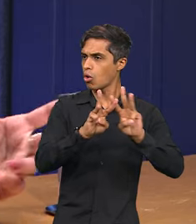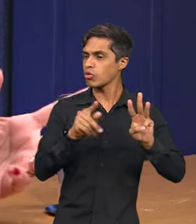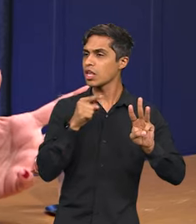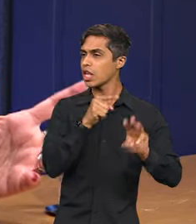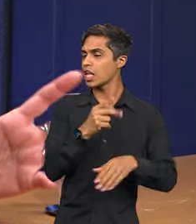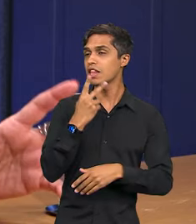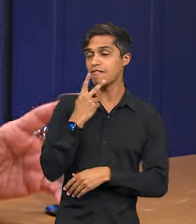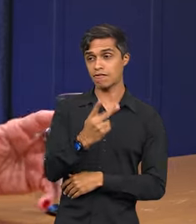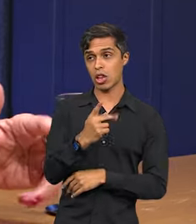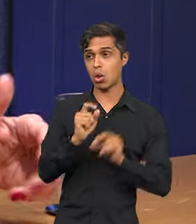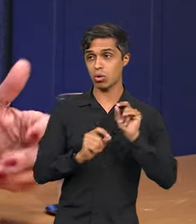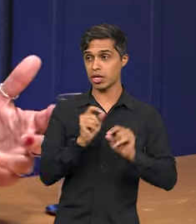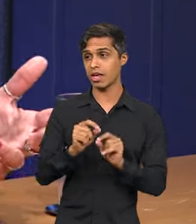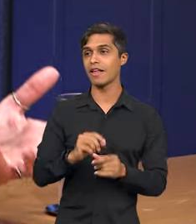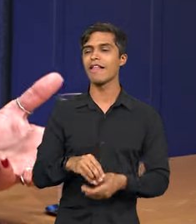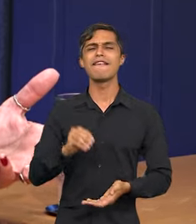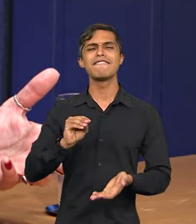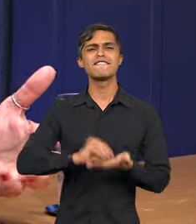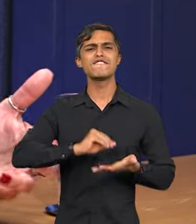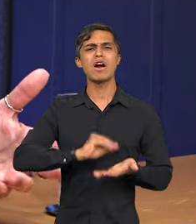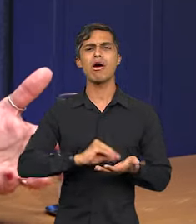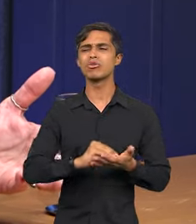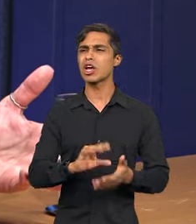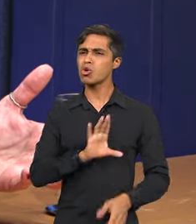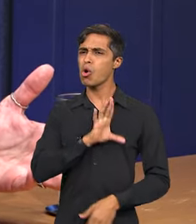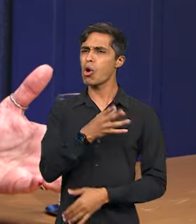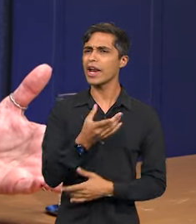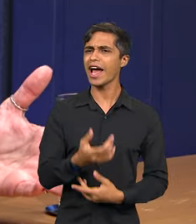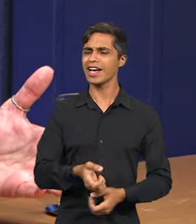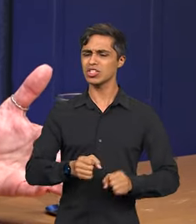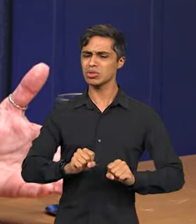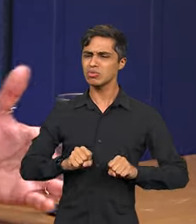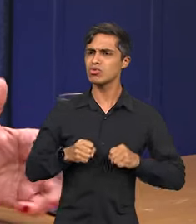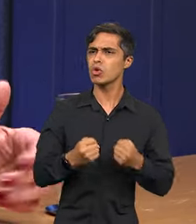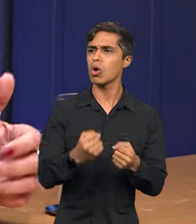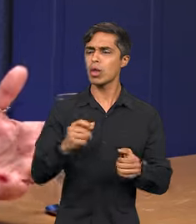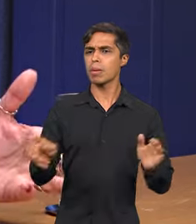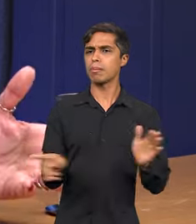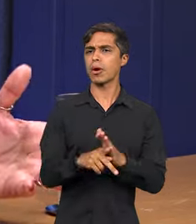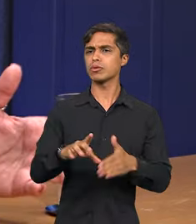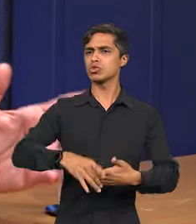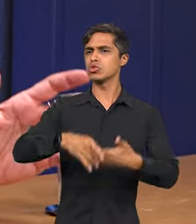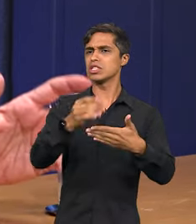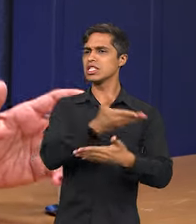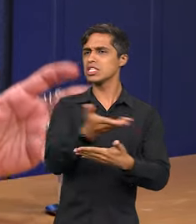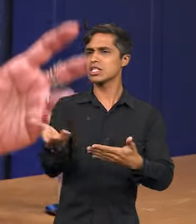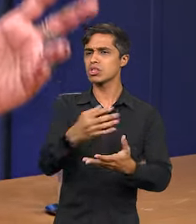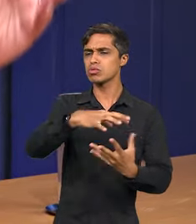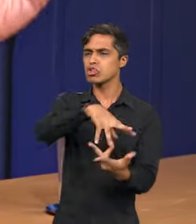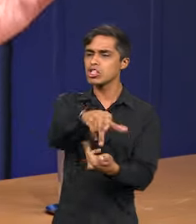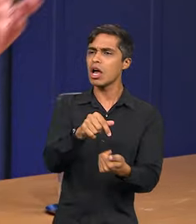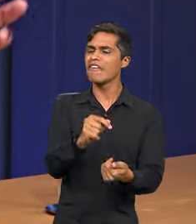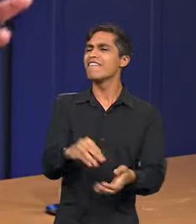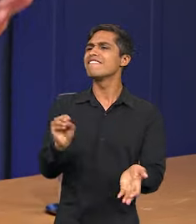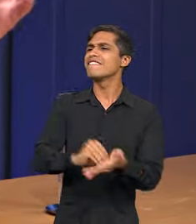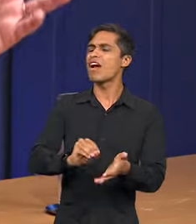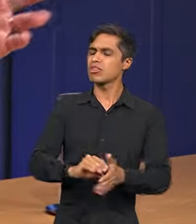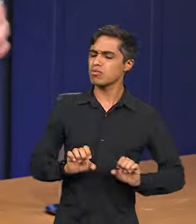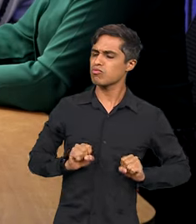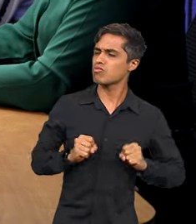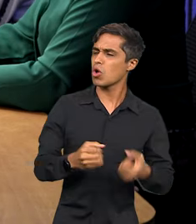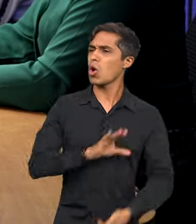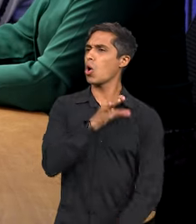ele disse que faltava ousadia aos líderes mundiais né pro combate a duas